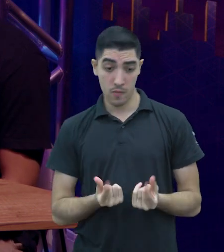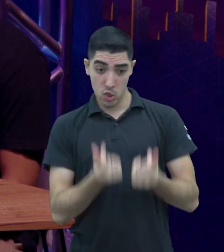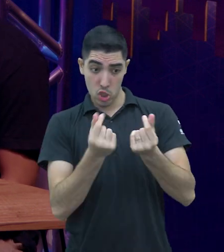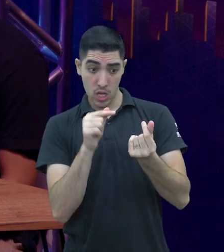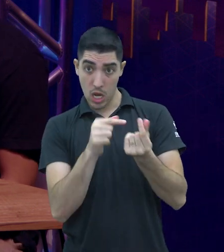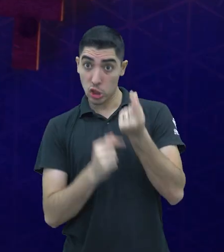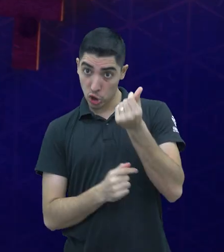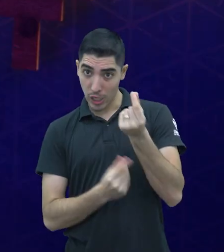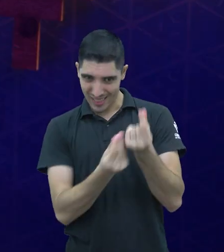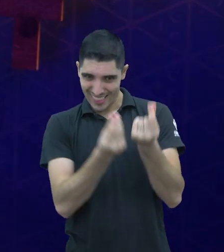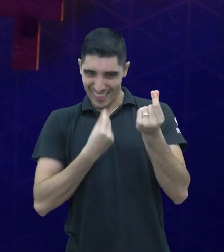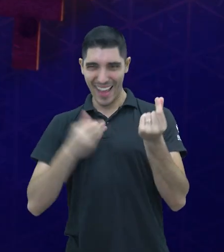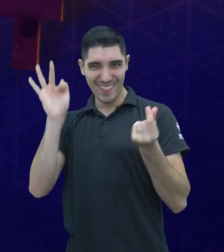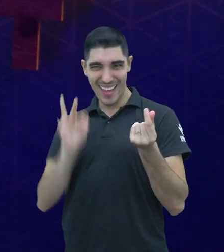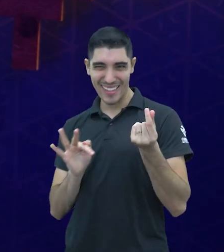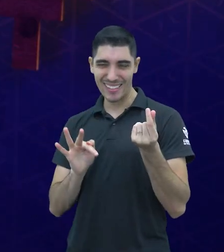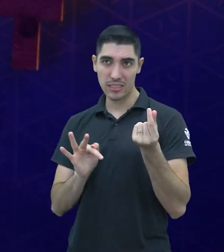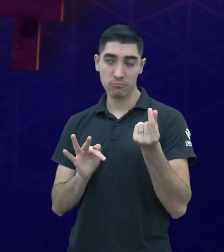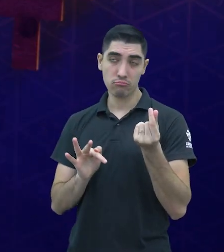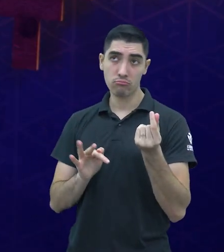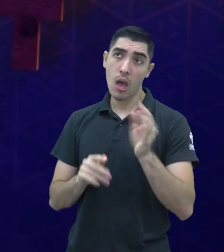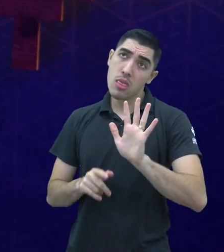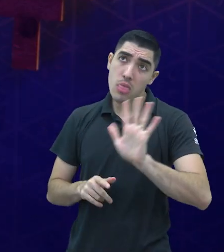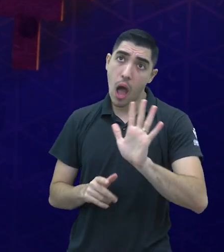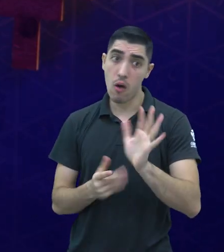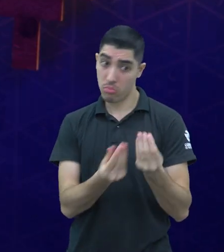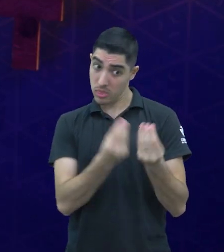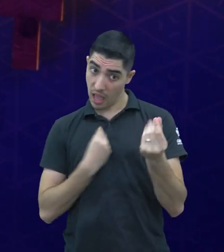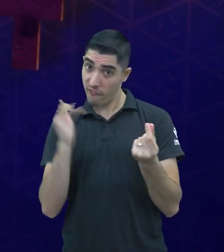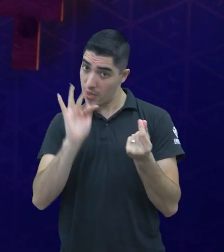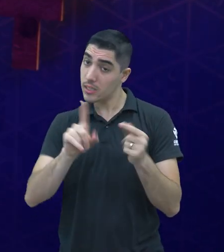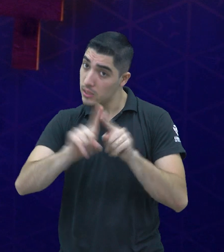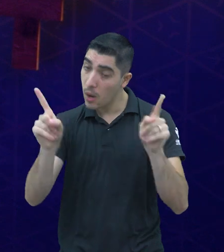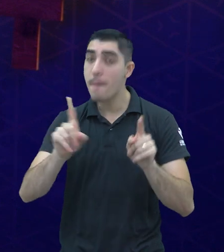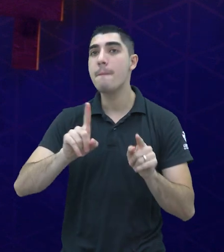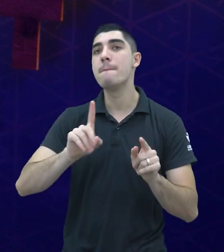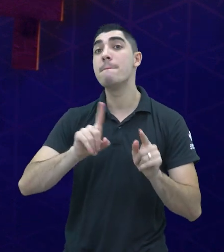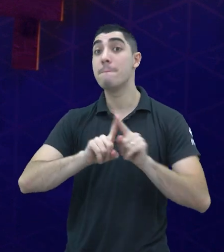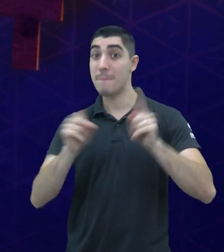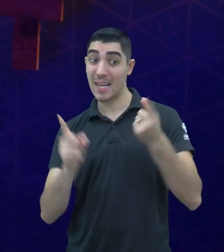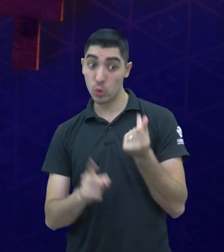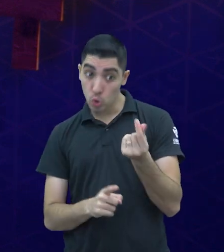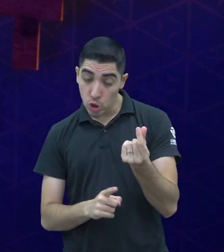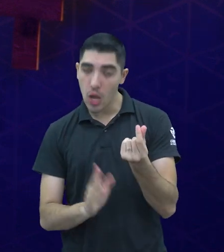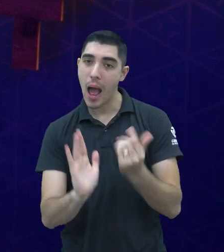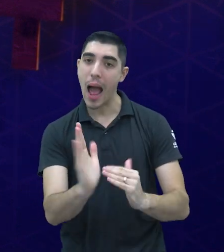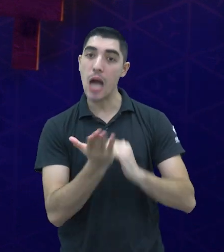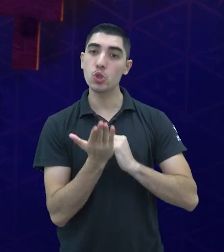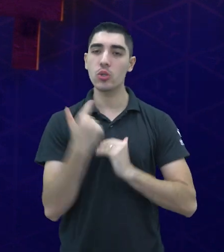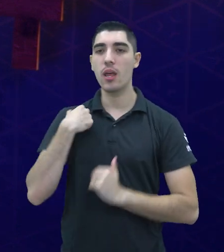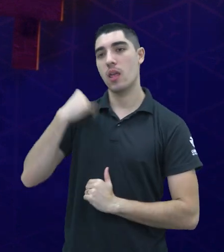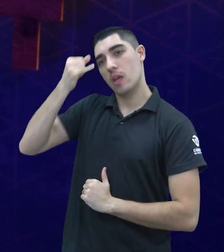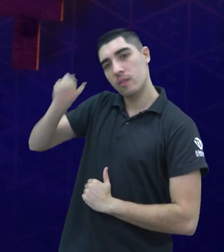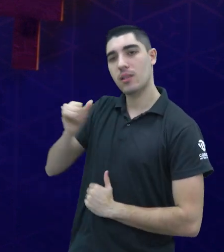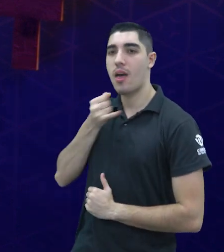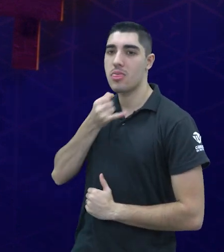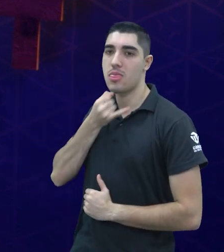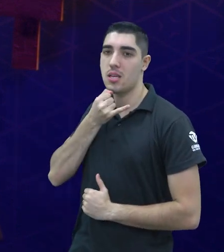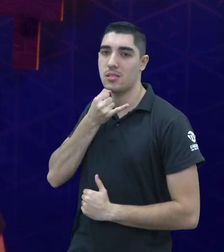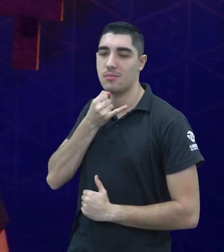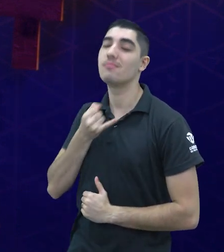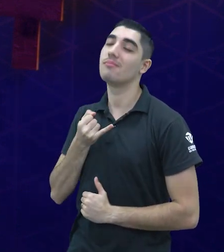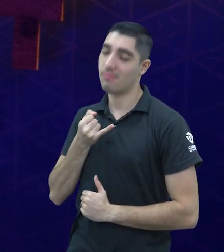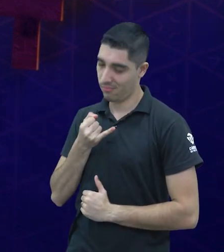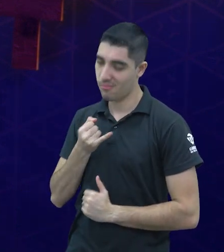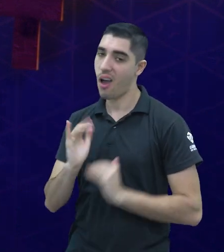traz felicidade? Não necessariamente, mas ele impede você, ele ajuda você a não ser triste.